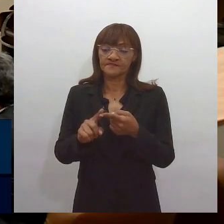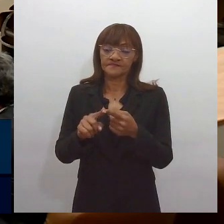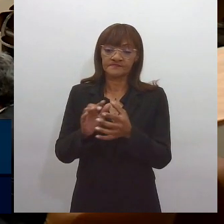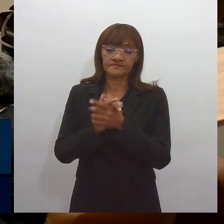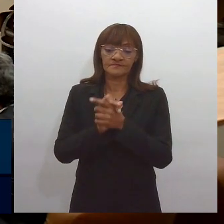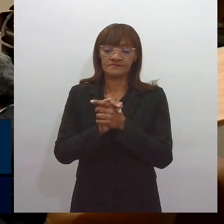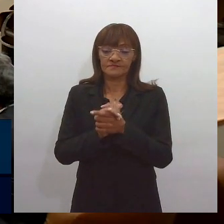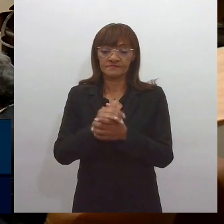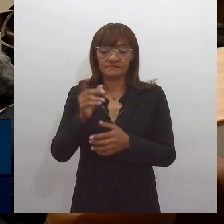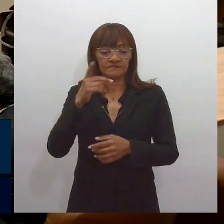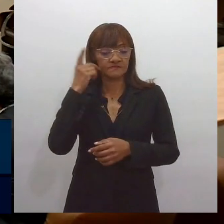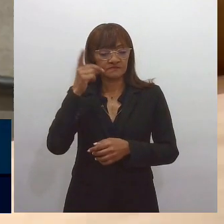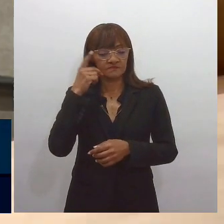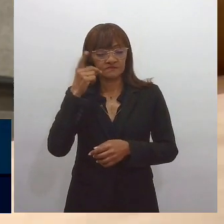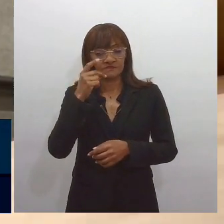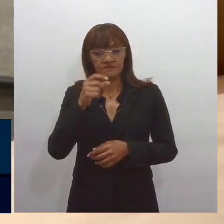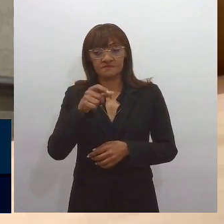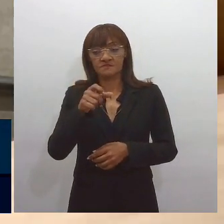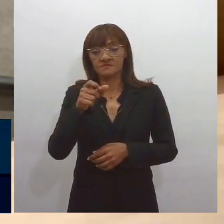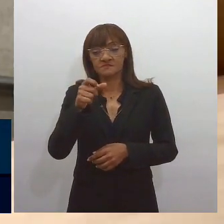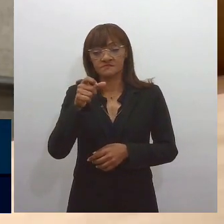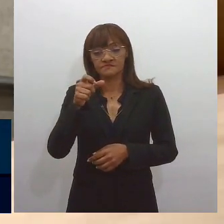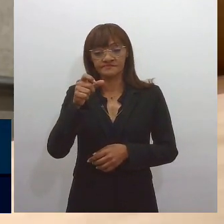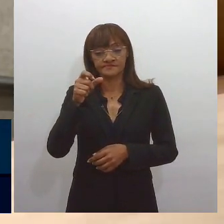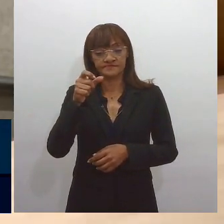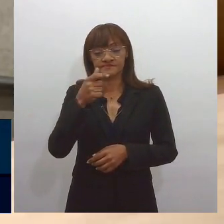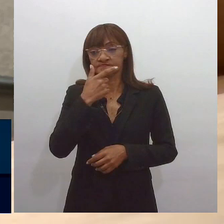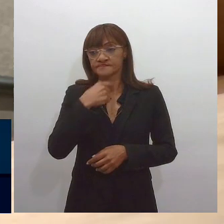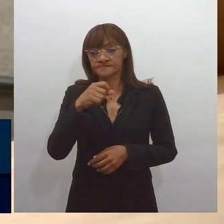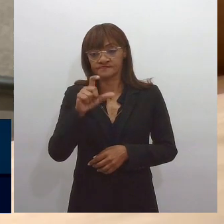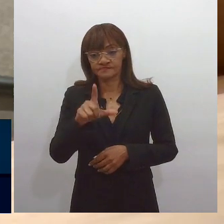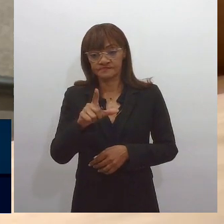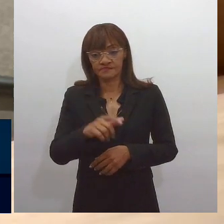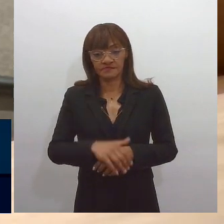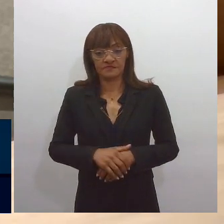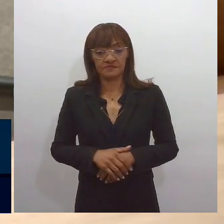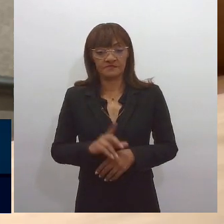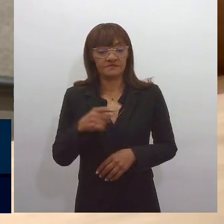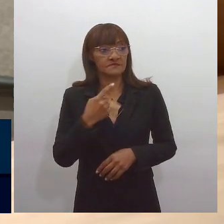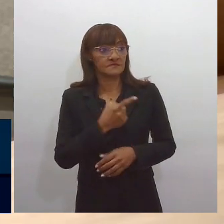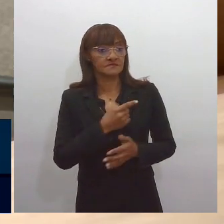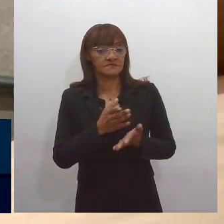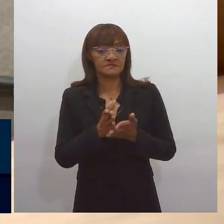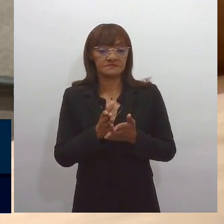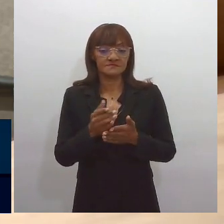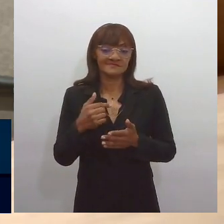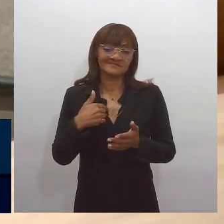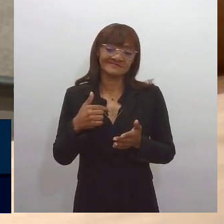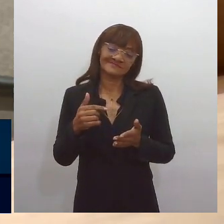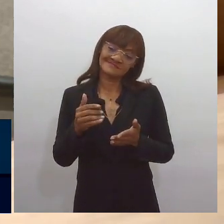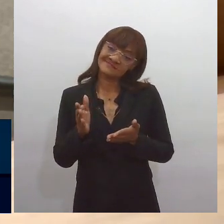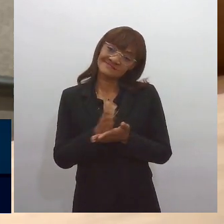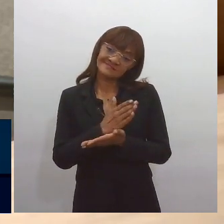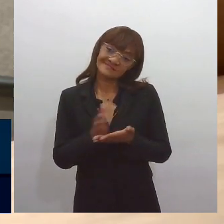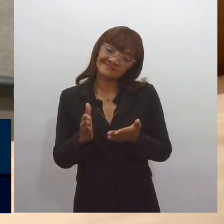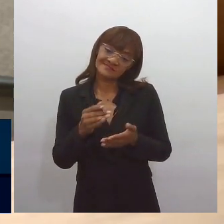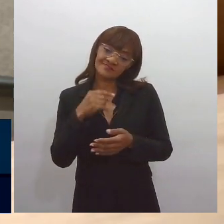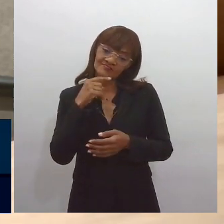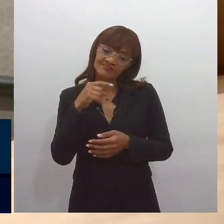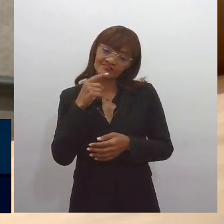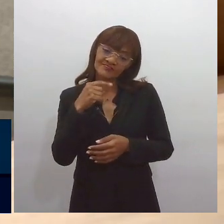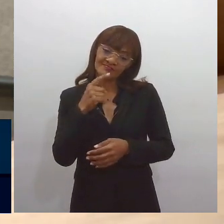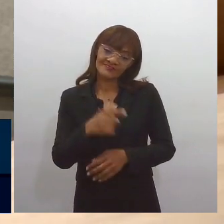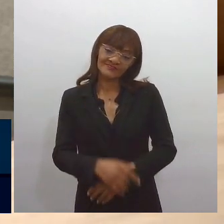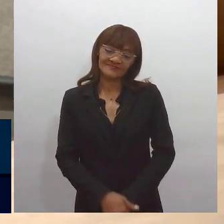pela aprovação fiquei com algumas dúvidas em que Pese né vossa senhoria ser relacionado a um